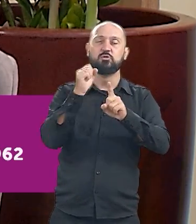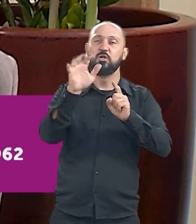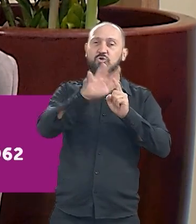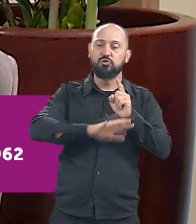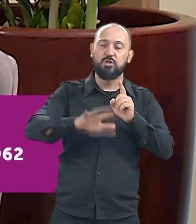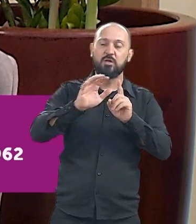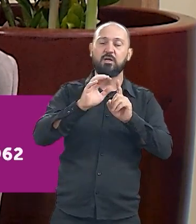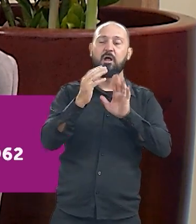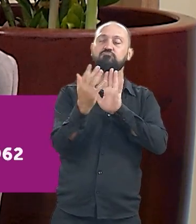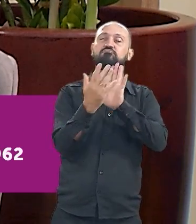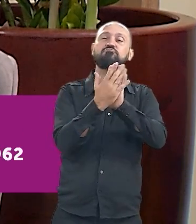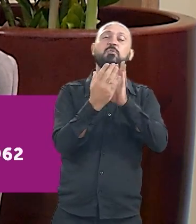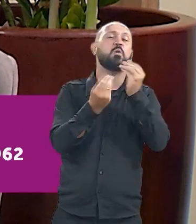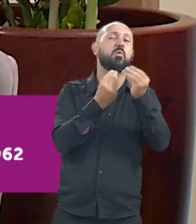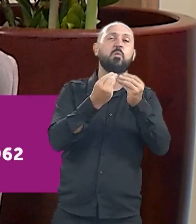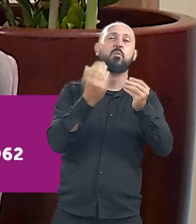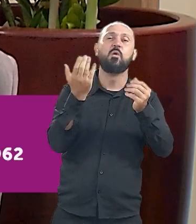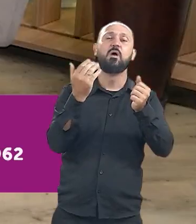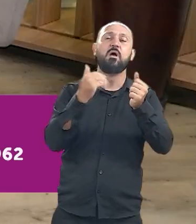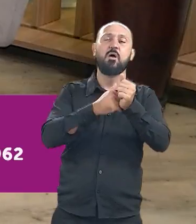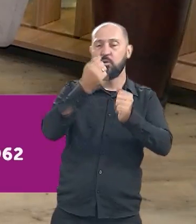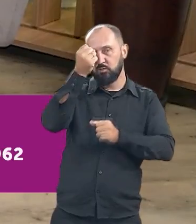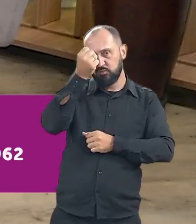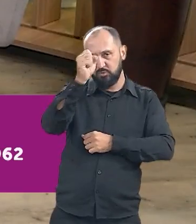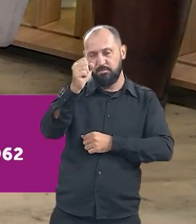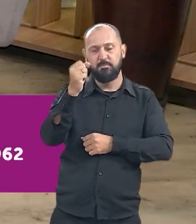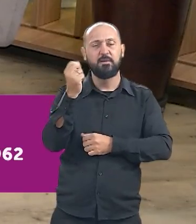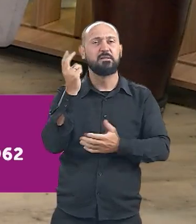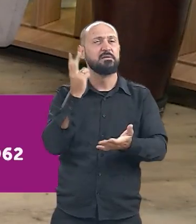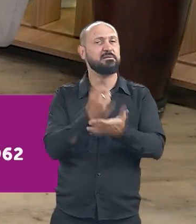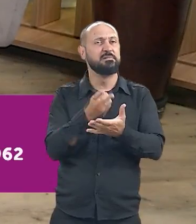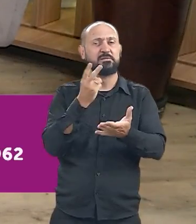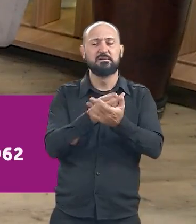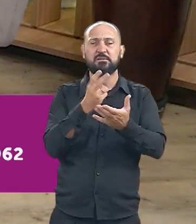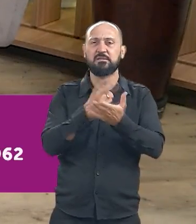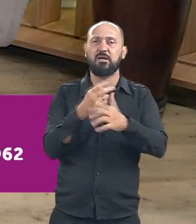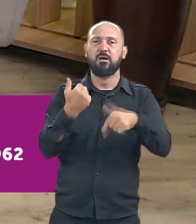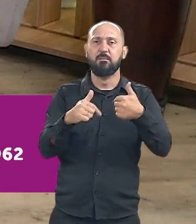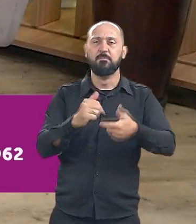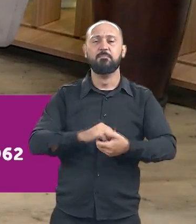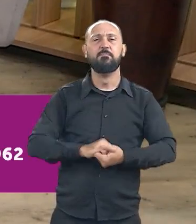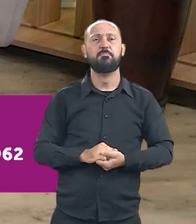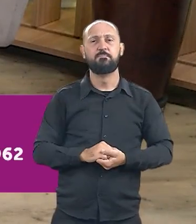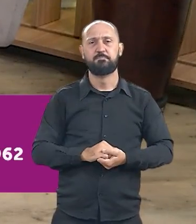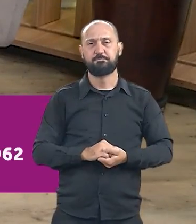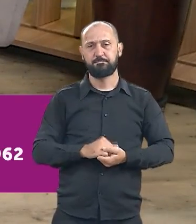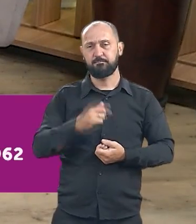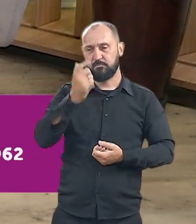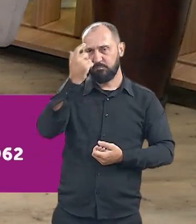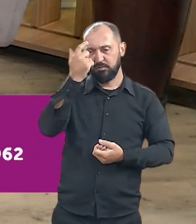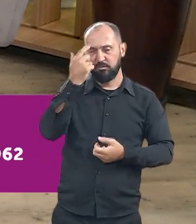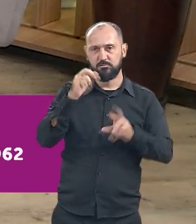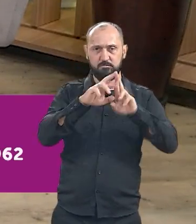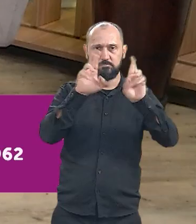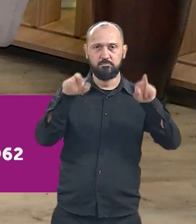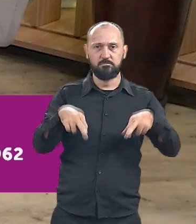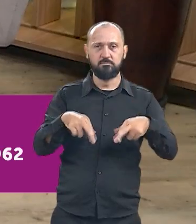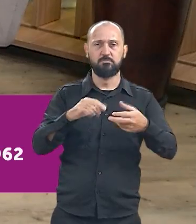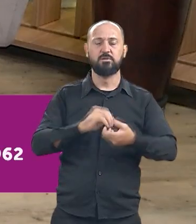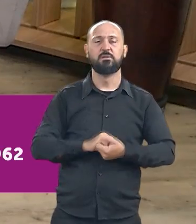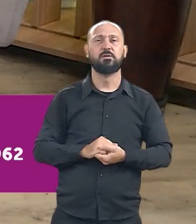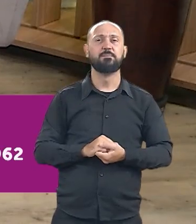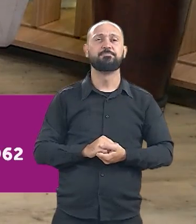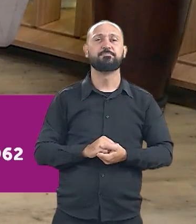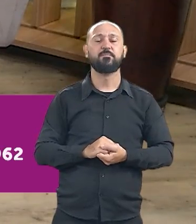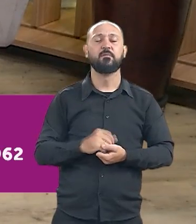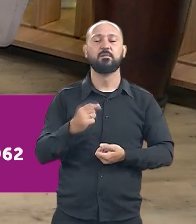sucesso do CVV para estar tanto tempo atuando? Eu penso que é essa rede que nós temos, né? Nós estamos em constante